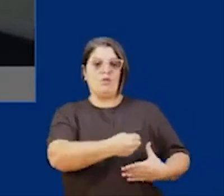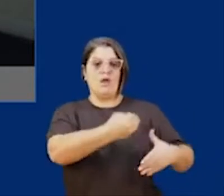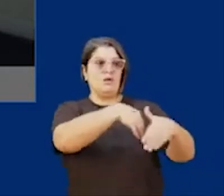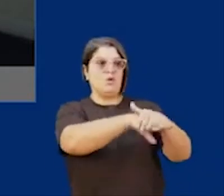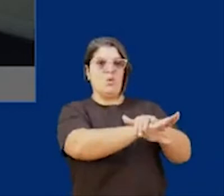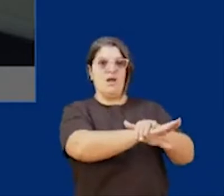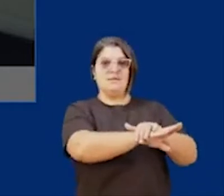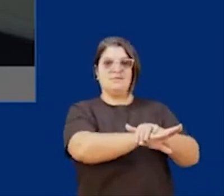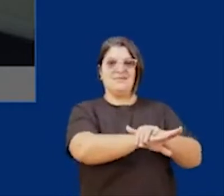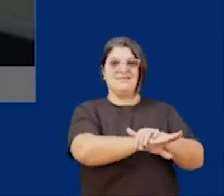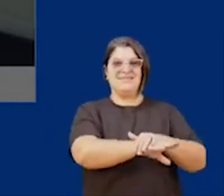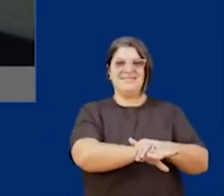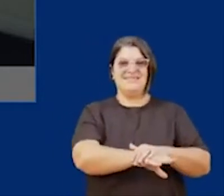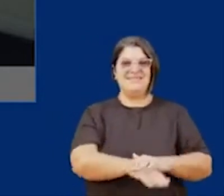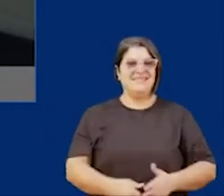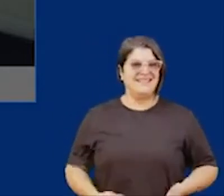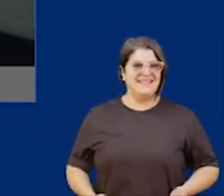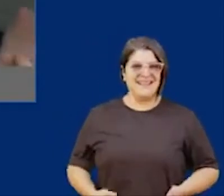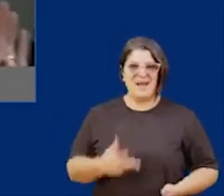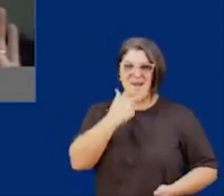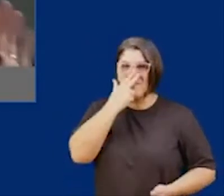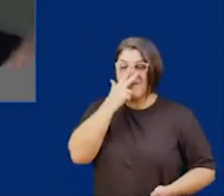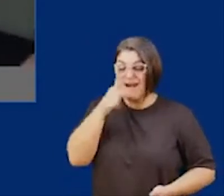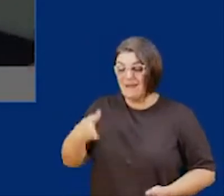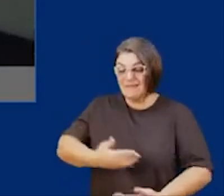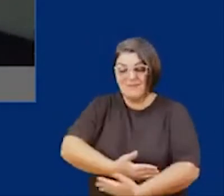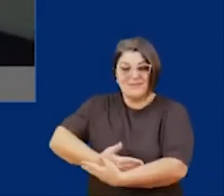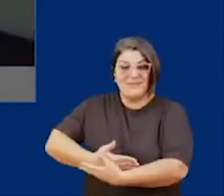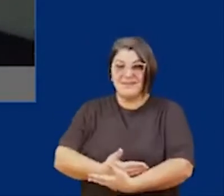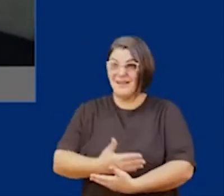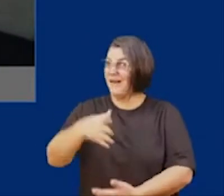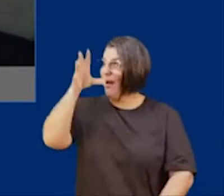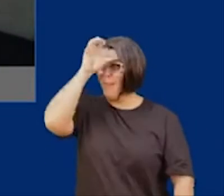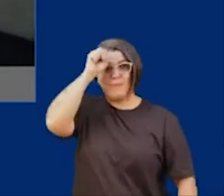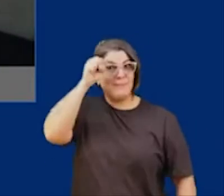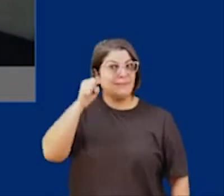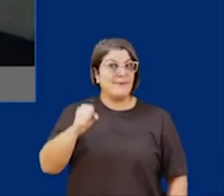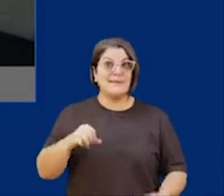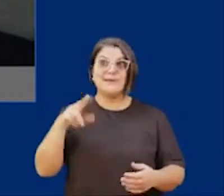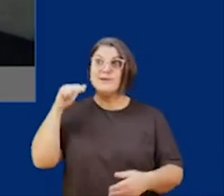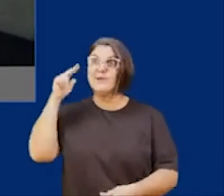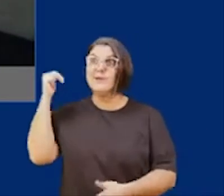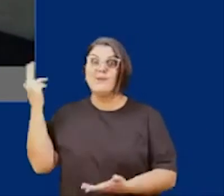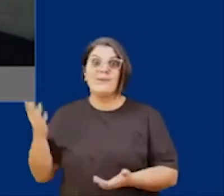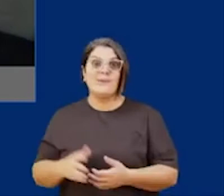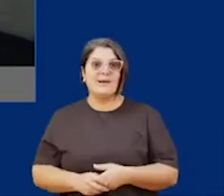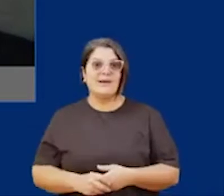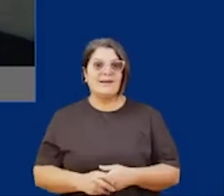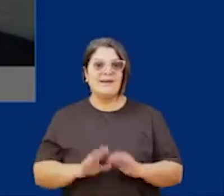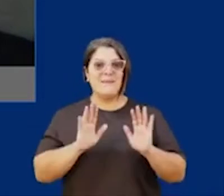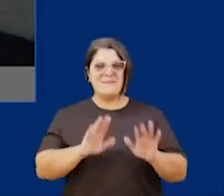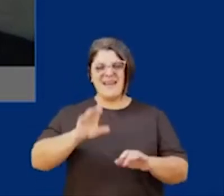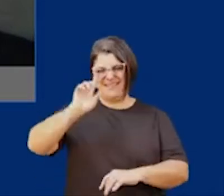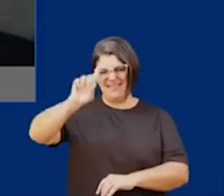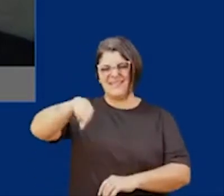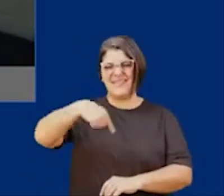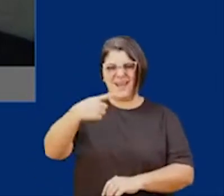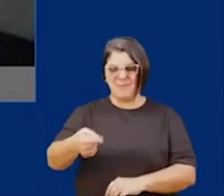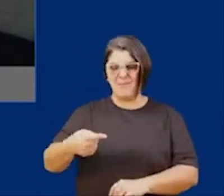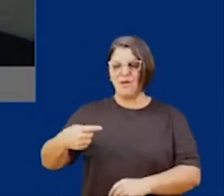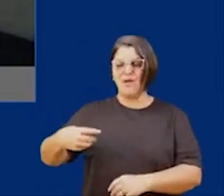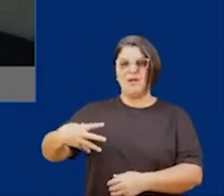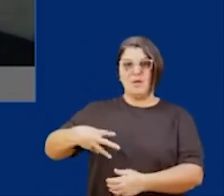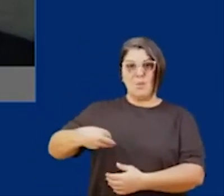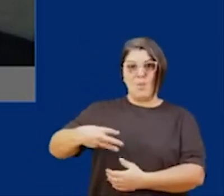2 anos, tenho que enfiar o bico na boca do bebê, mas depois ele fica rapidamente, né, os dias vão passando, parece que vai ficar